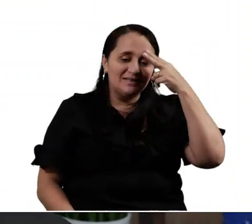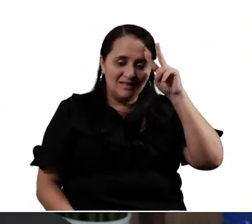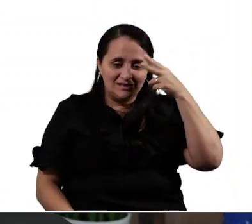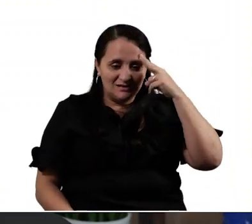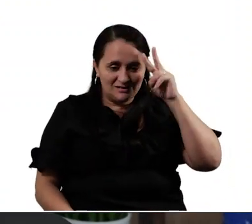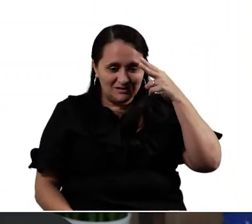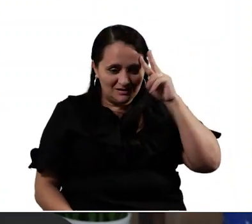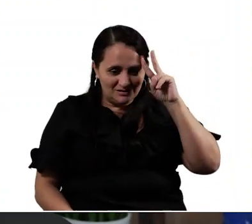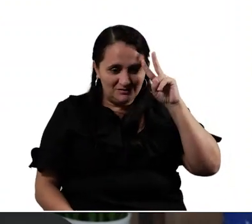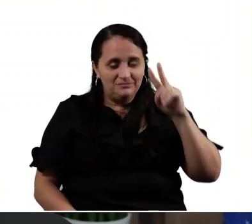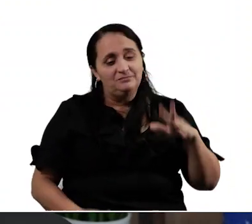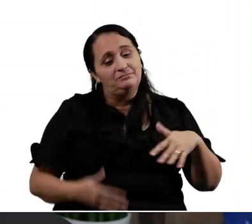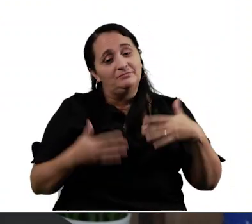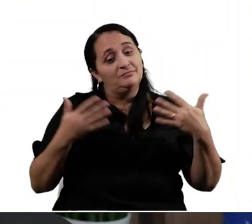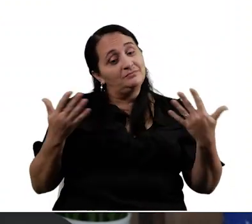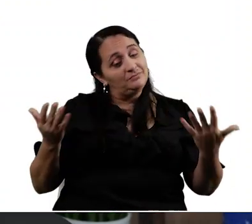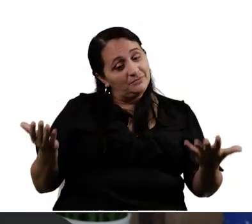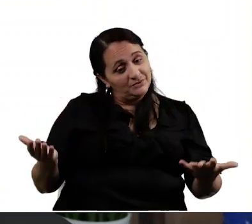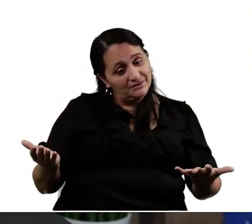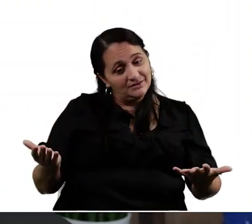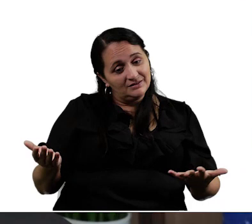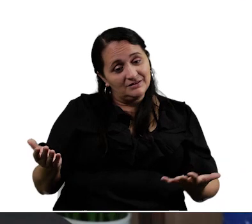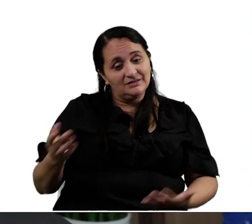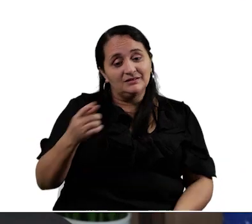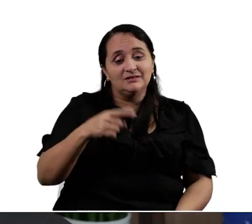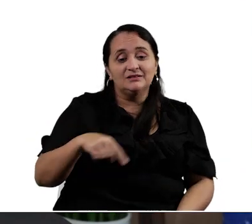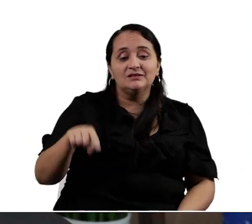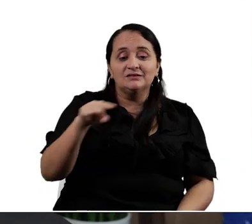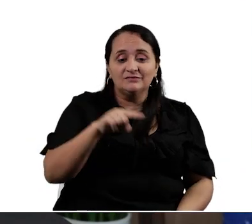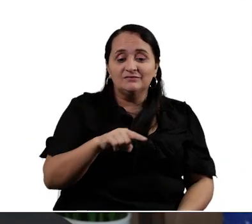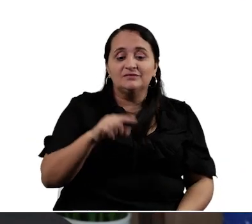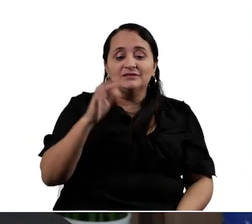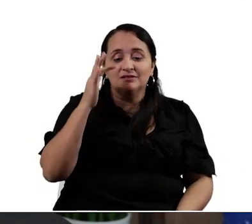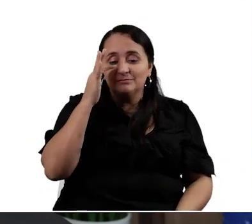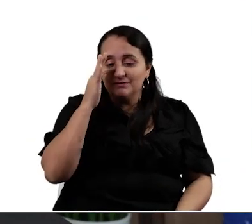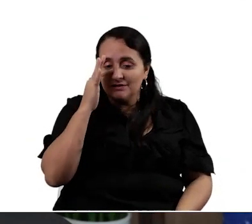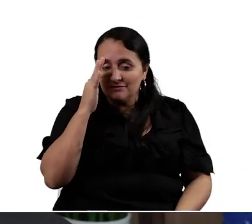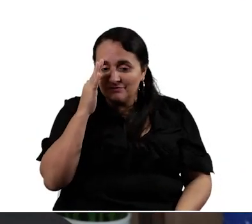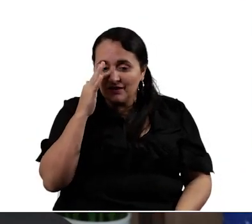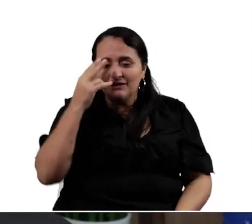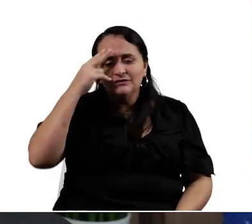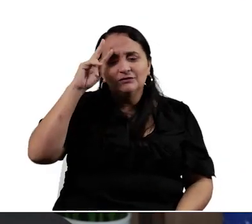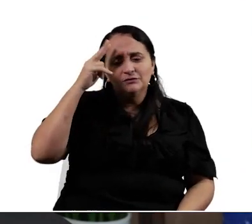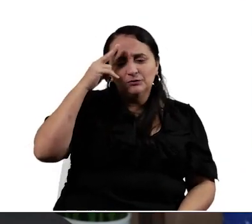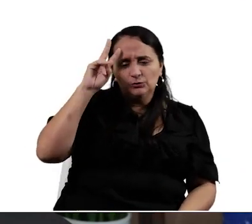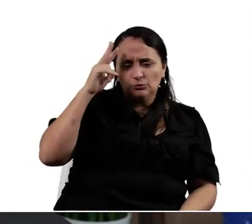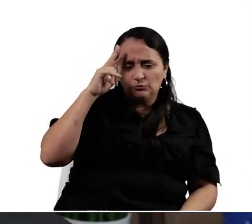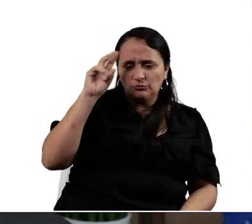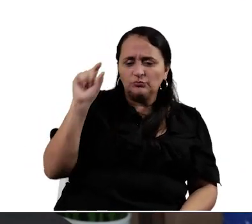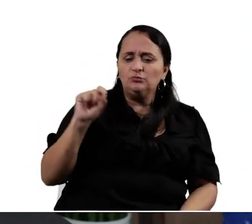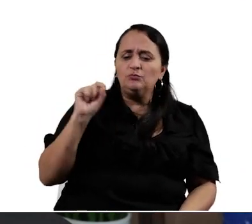história. Pois é, crianças, como vocês viram na história, nós somos todos